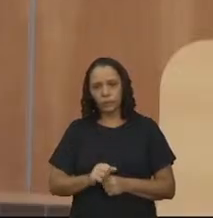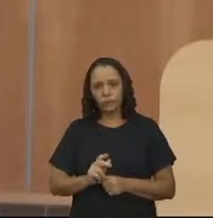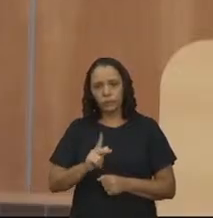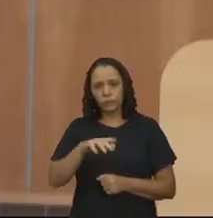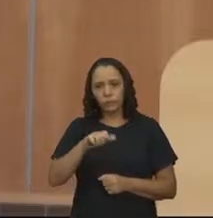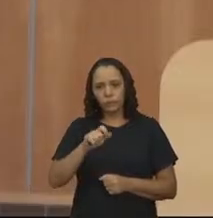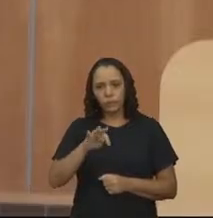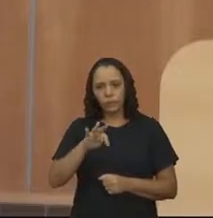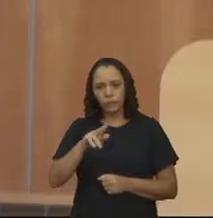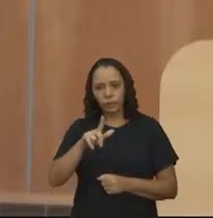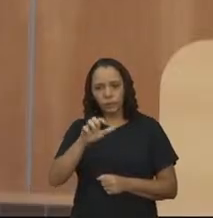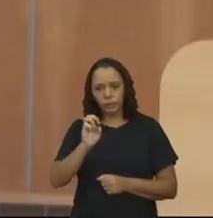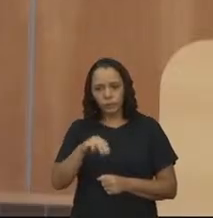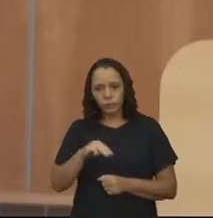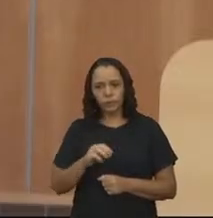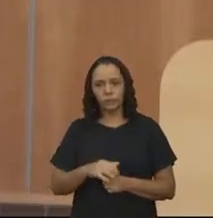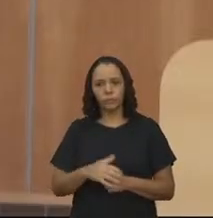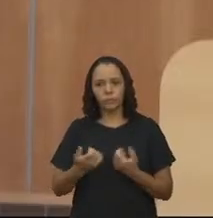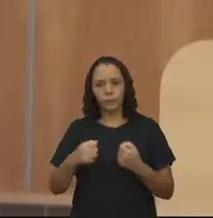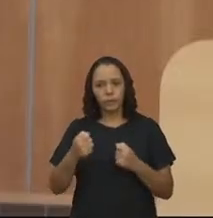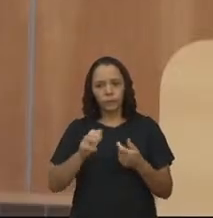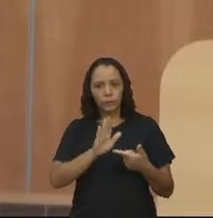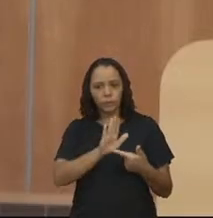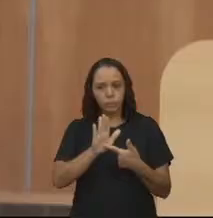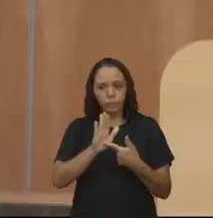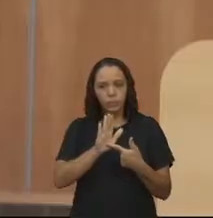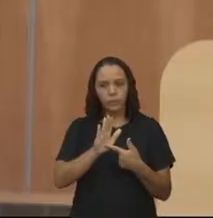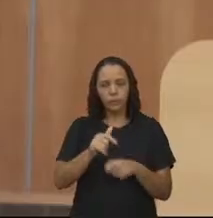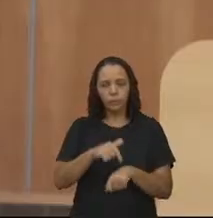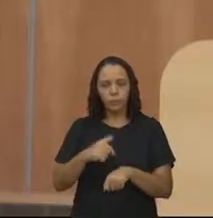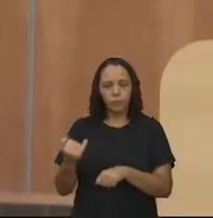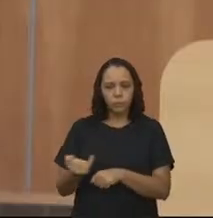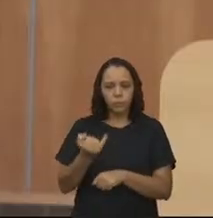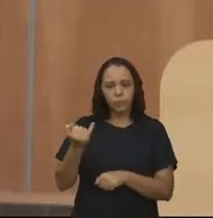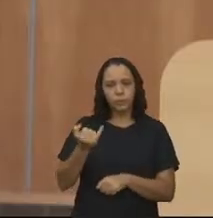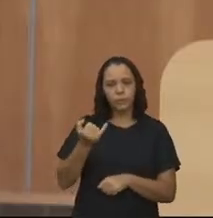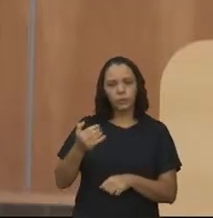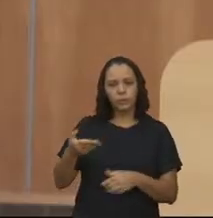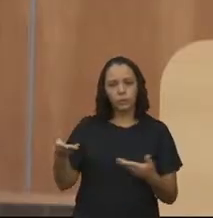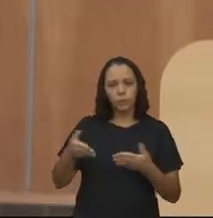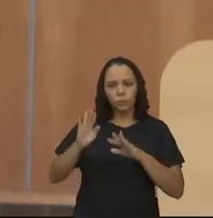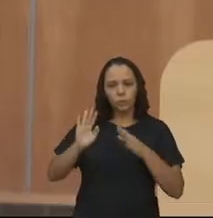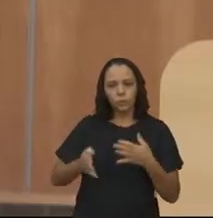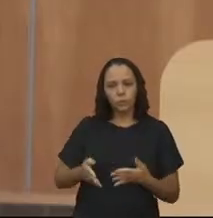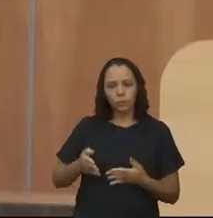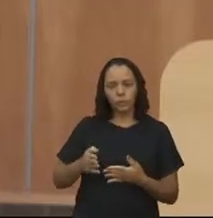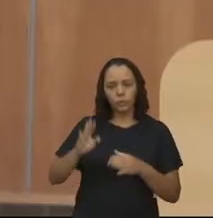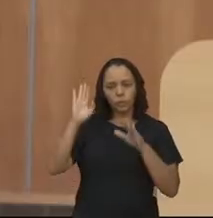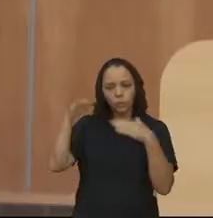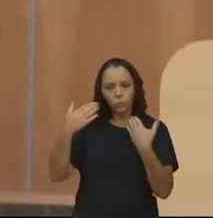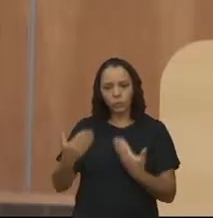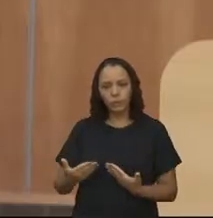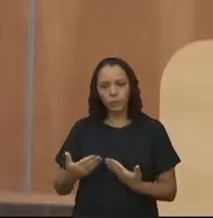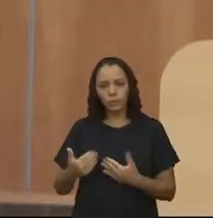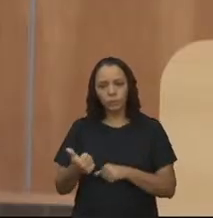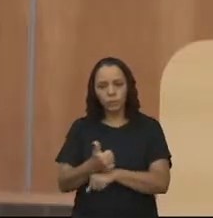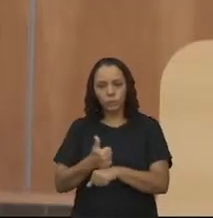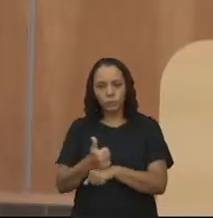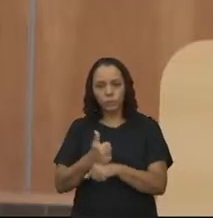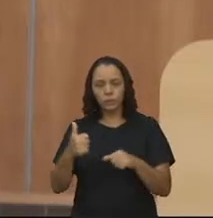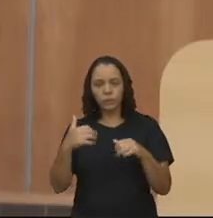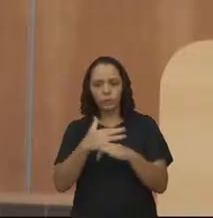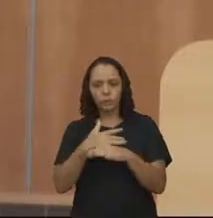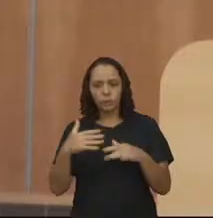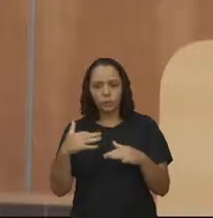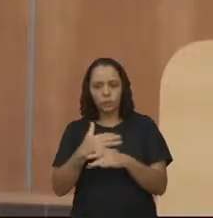falar nesse momento tão importante. Hoje tivemos uma homenagem, né, aos agentes municipais da mobilidade urbana. Eu também fiz parte